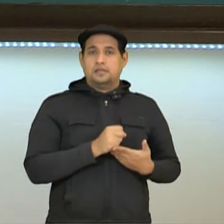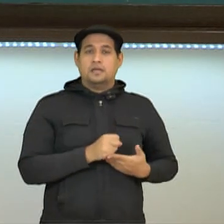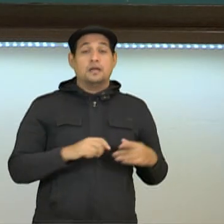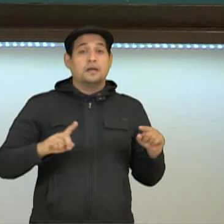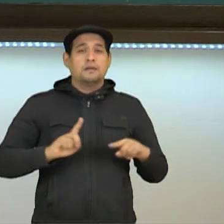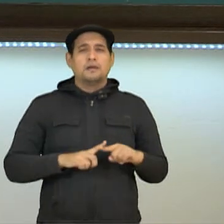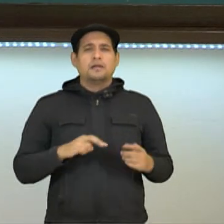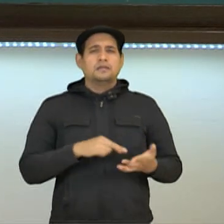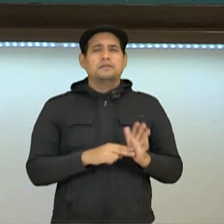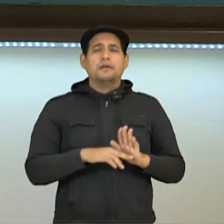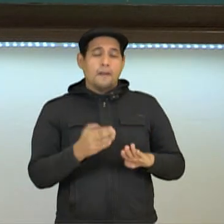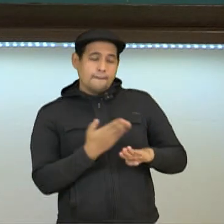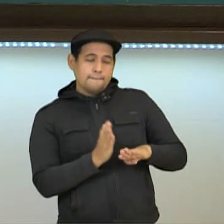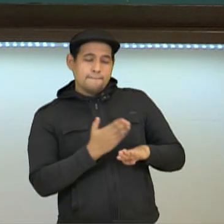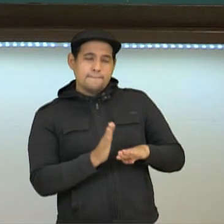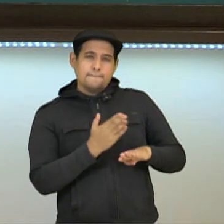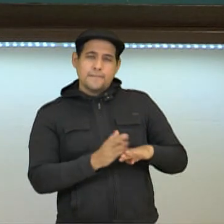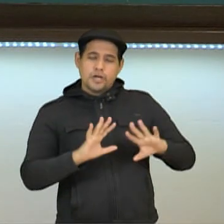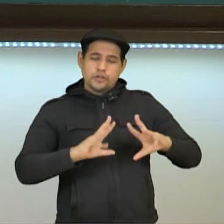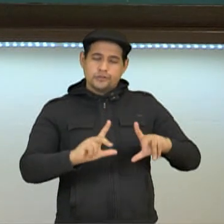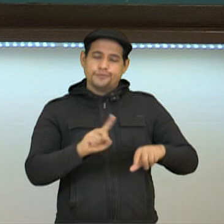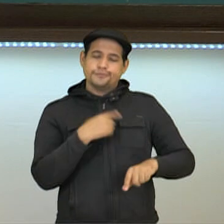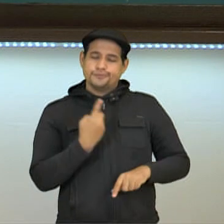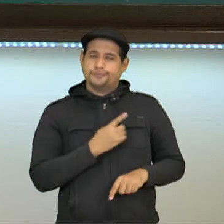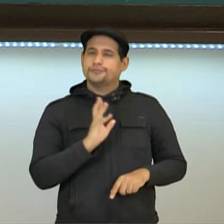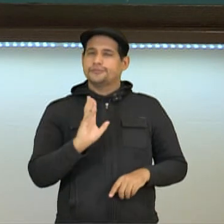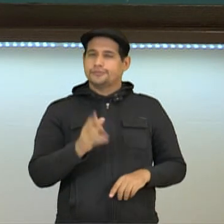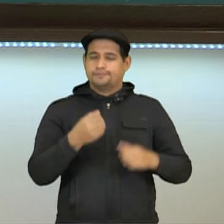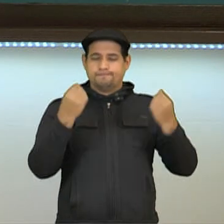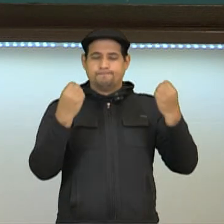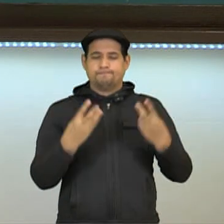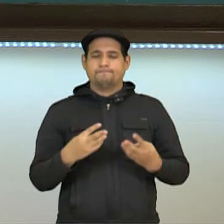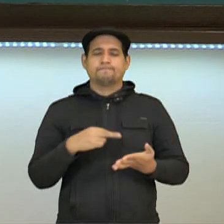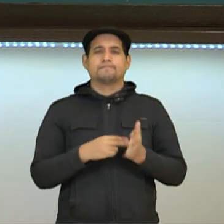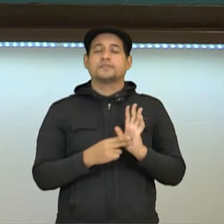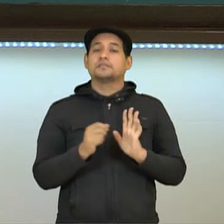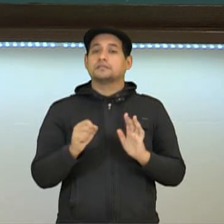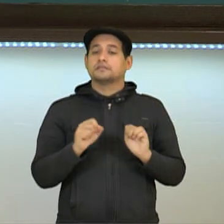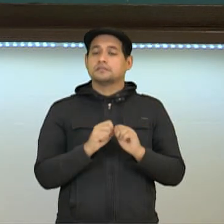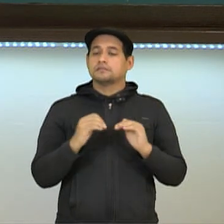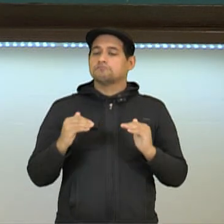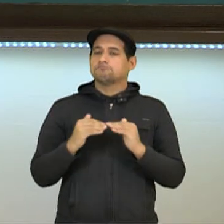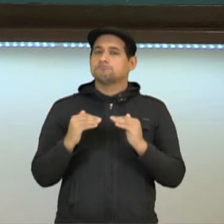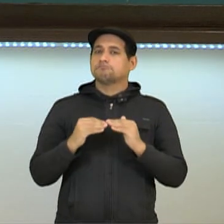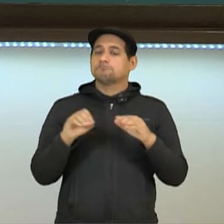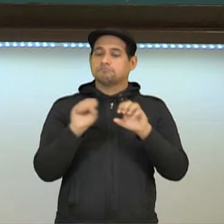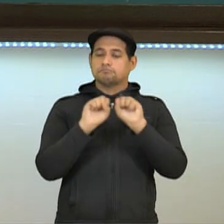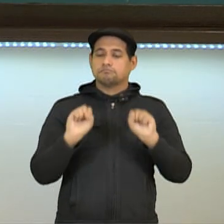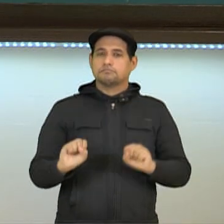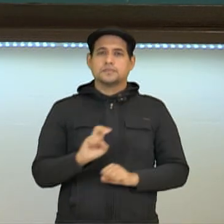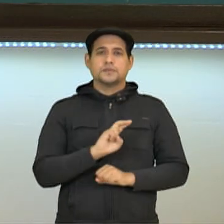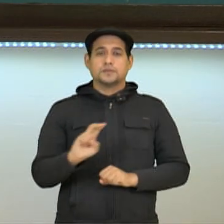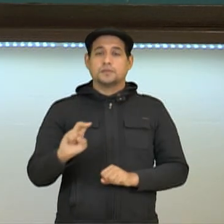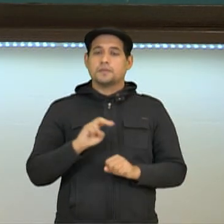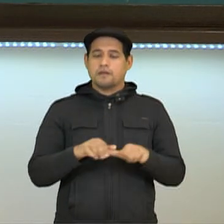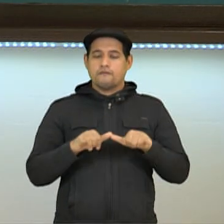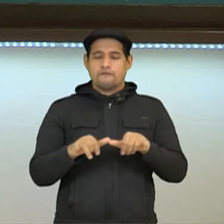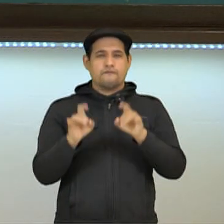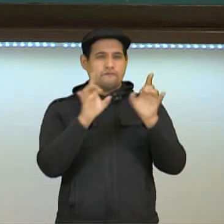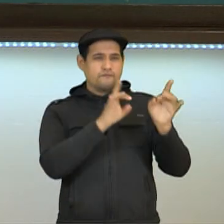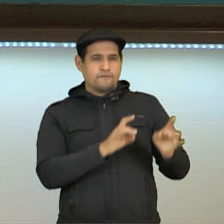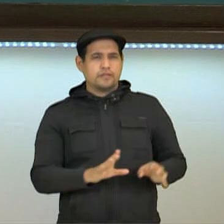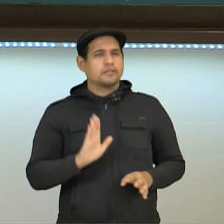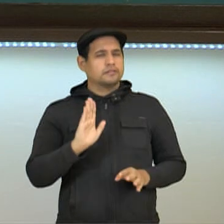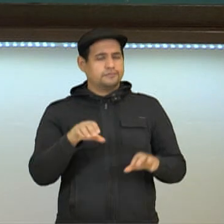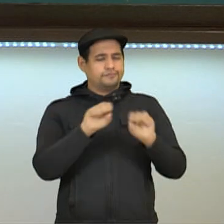Então, essas práticas todas que nós citamos aqui, elas fazem parte do sistema chamado mercantilismo, que